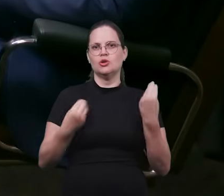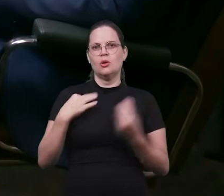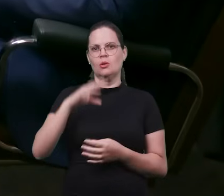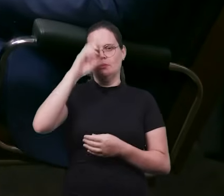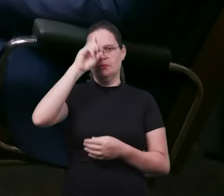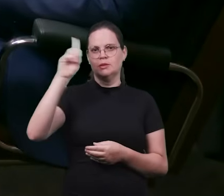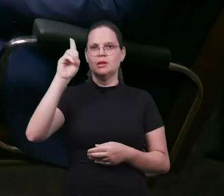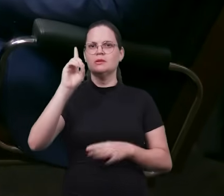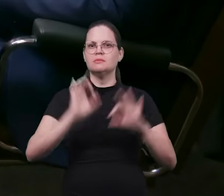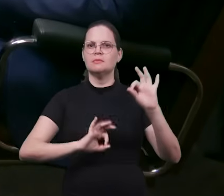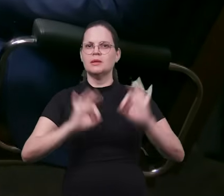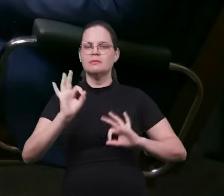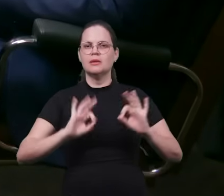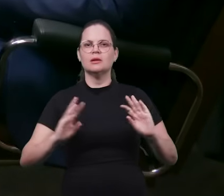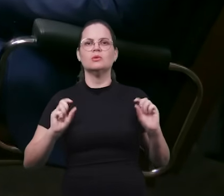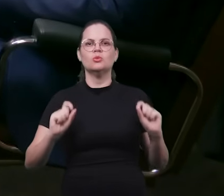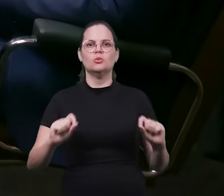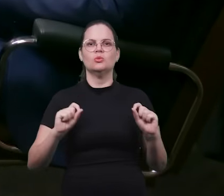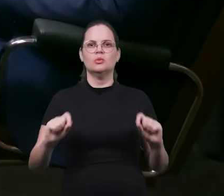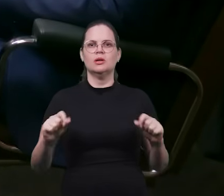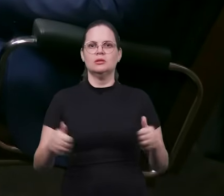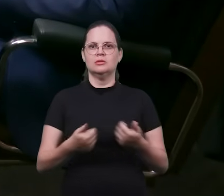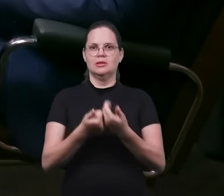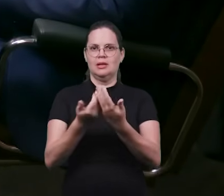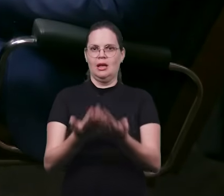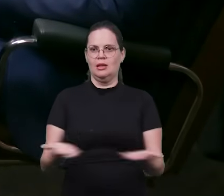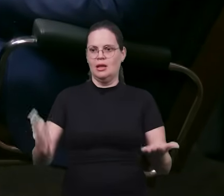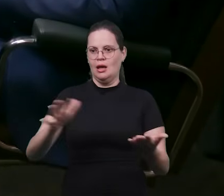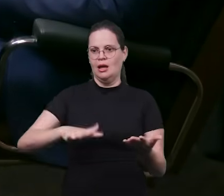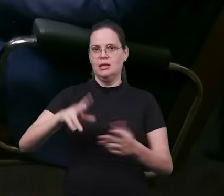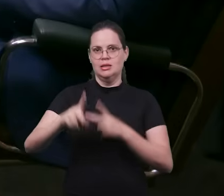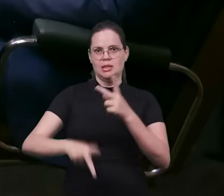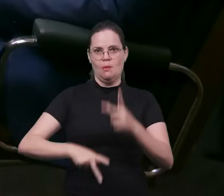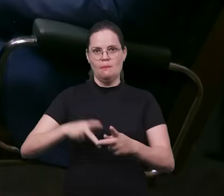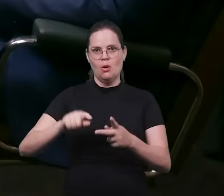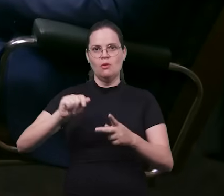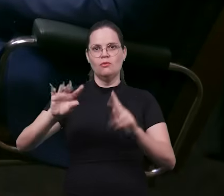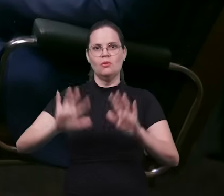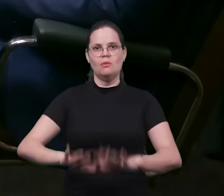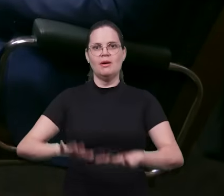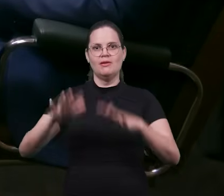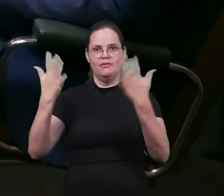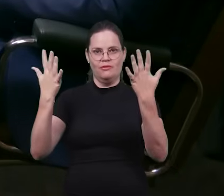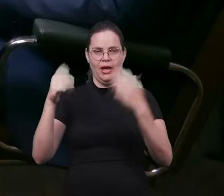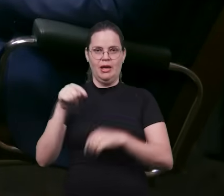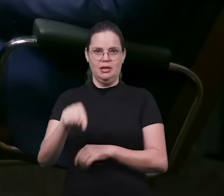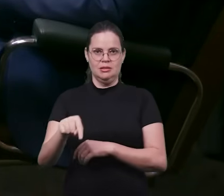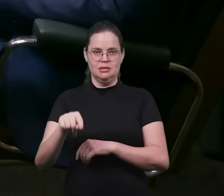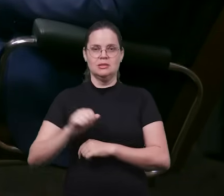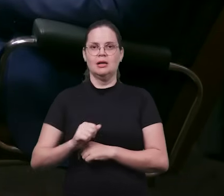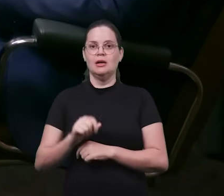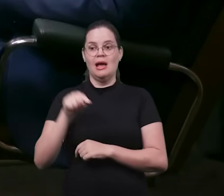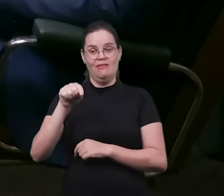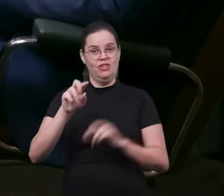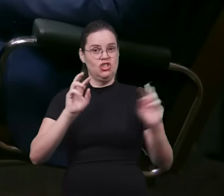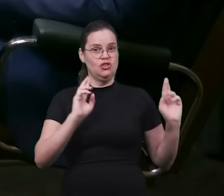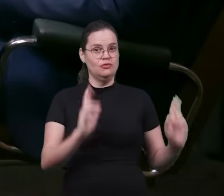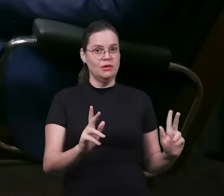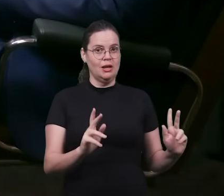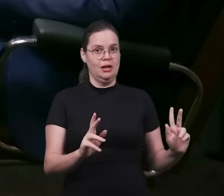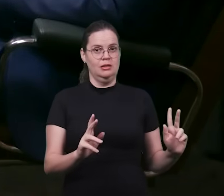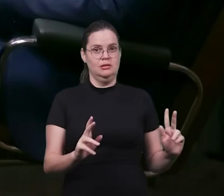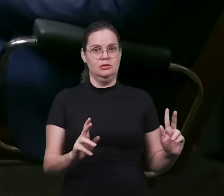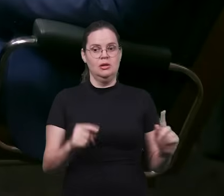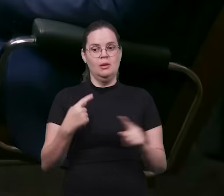preocupou em trazer um ambiente festivo para o seu povo. E uma festa que não se acabava, né, porque o povo de Israel vivia de